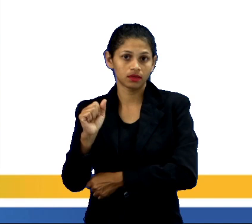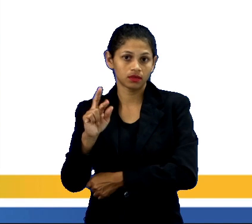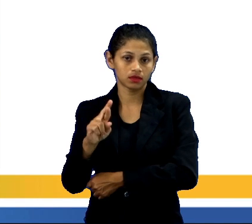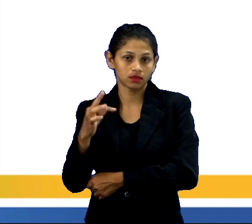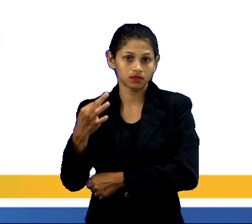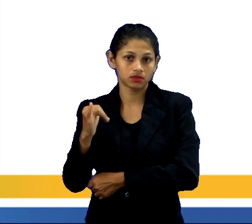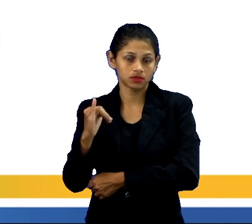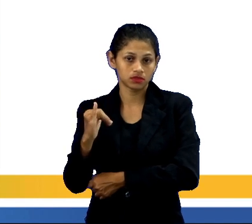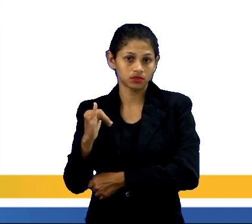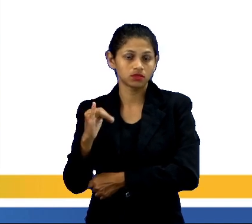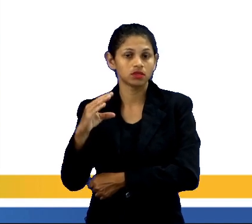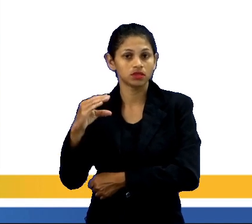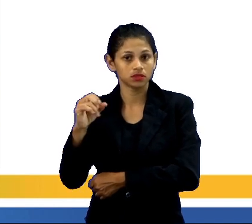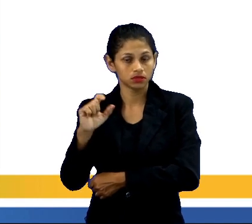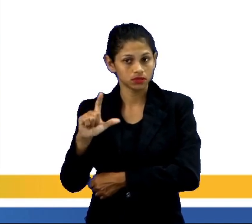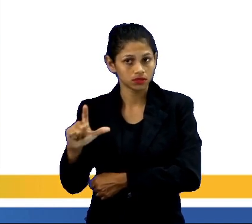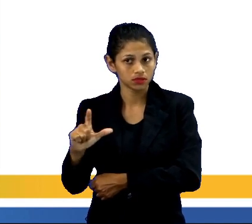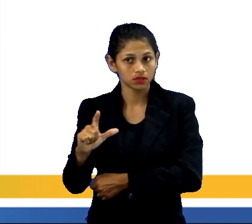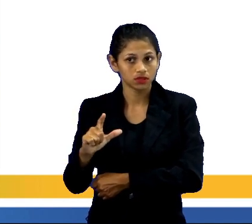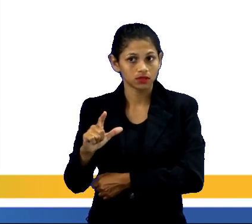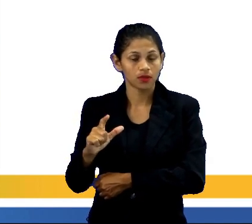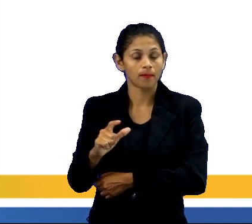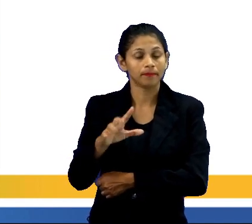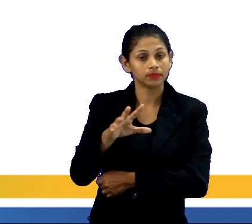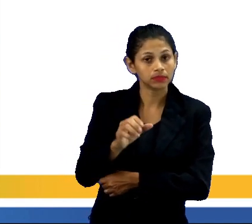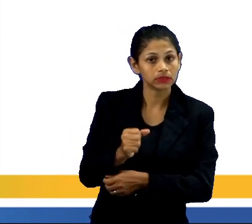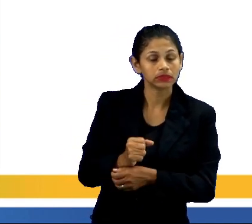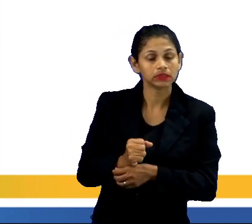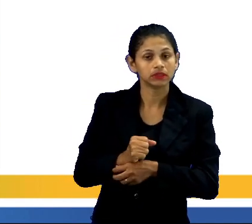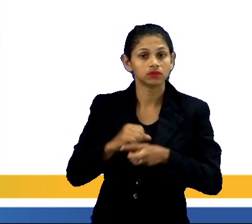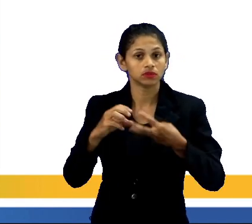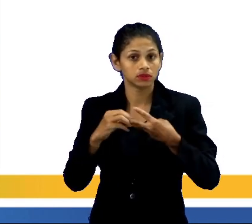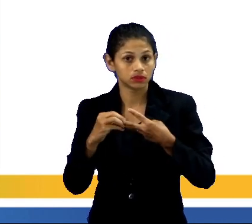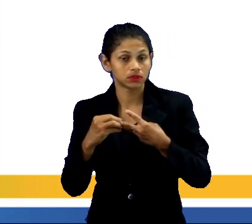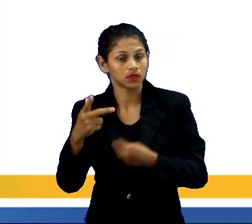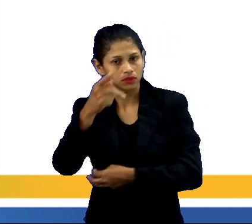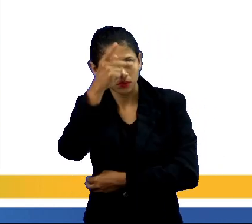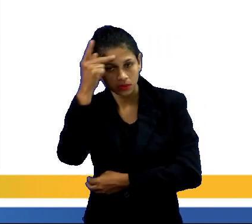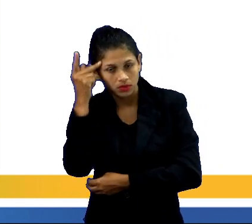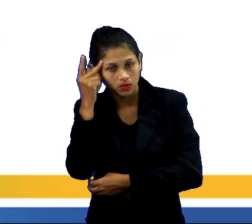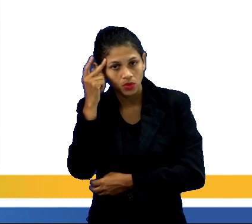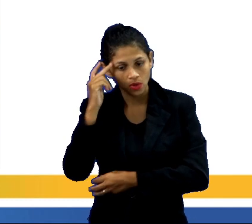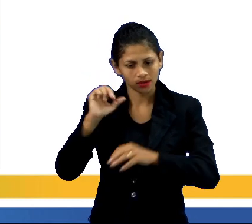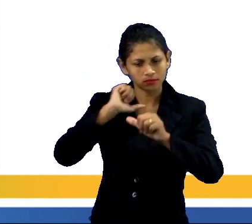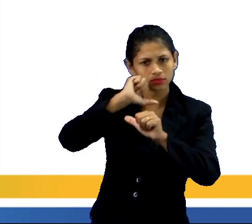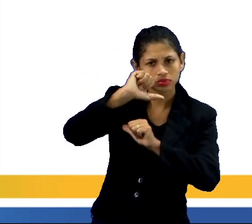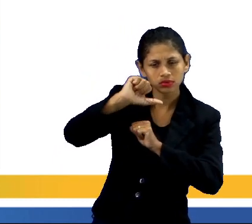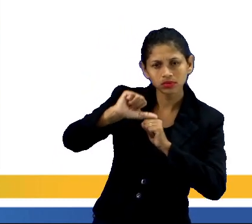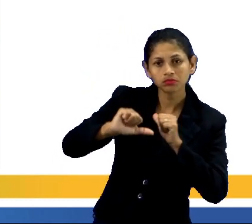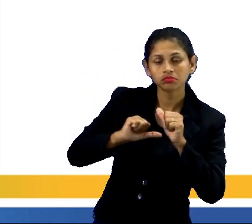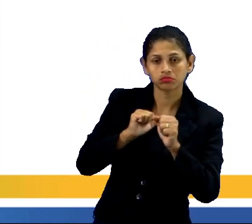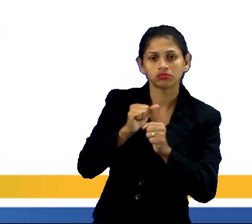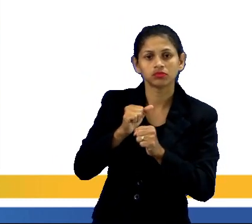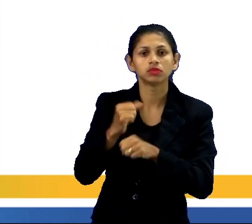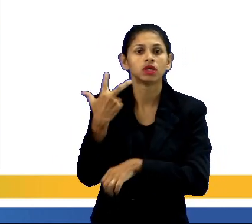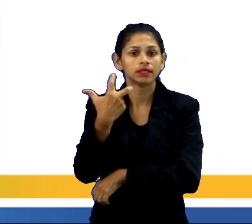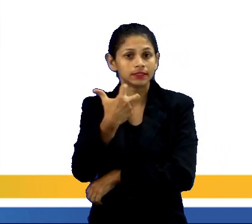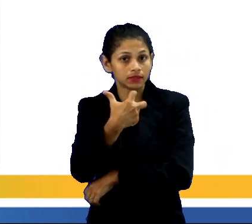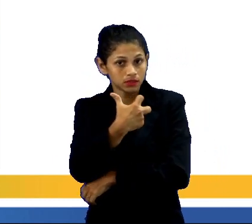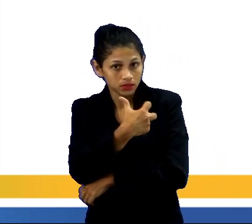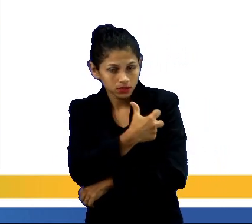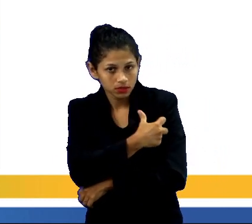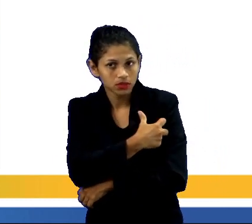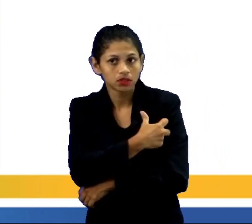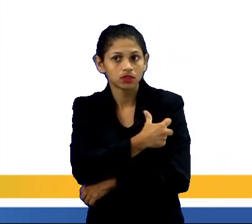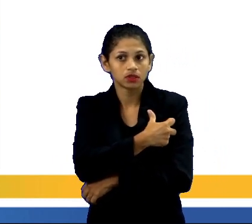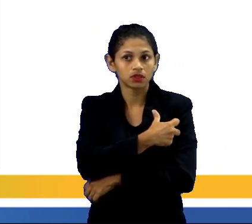T do paciente, faz essa modificação genética, né? A gente vai colocar ali um receptor de antígeno quimérico, que a